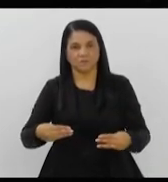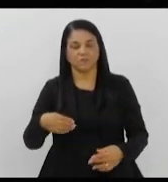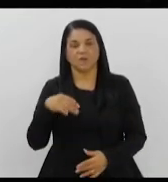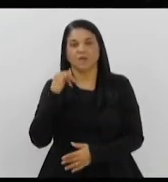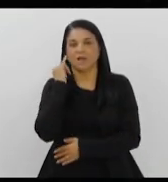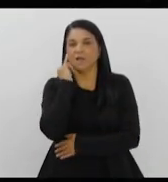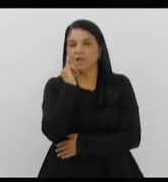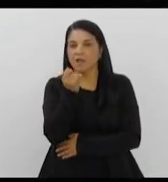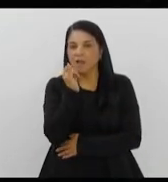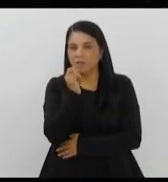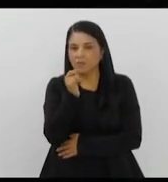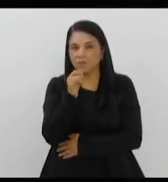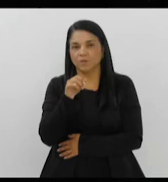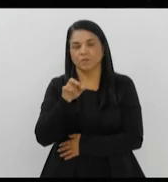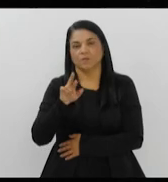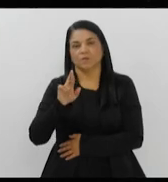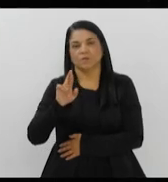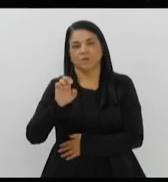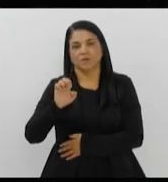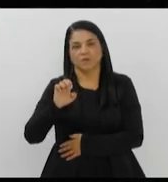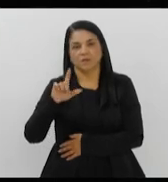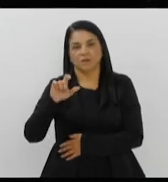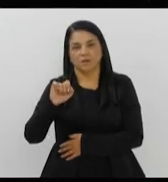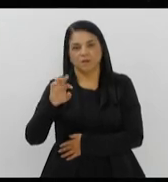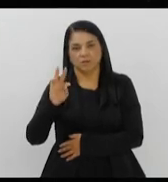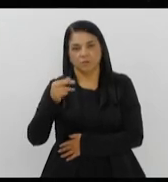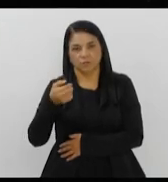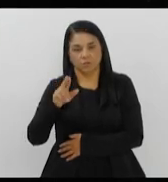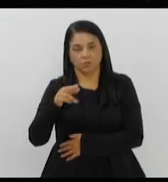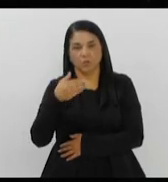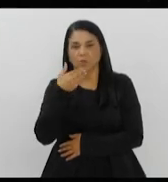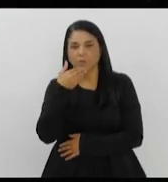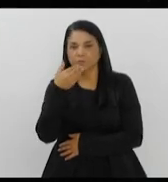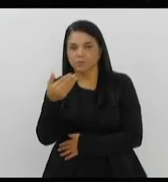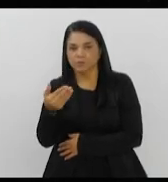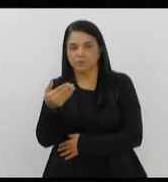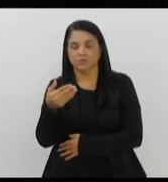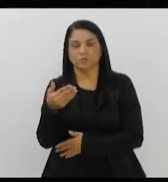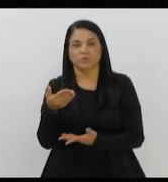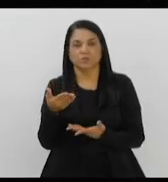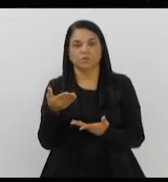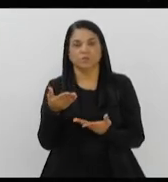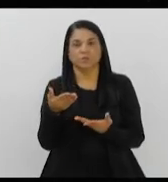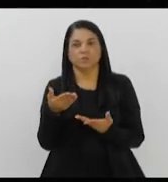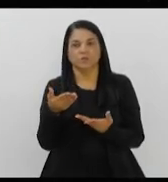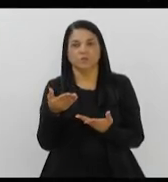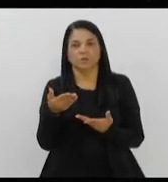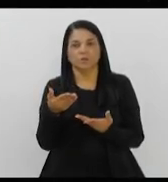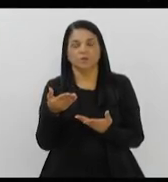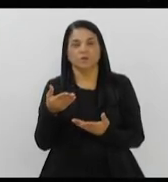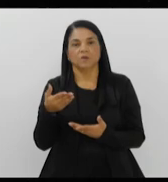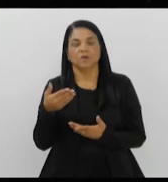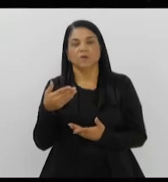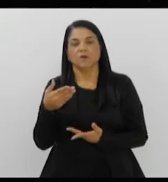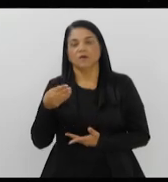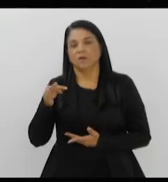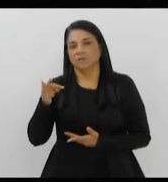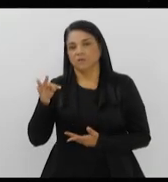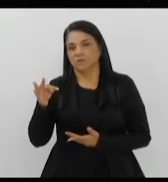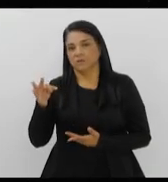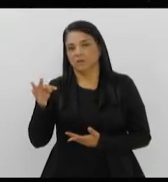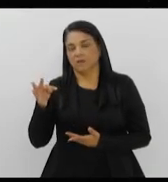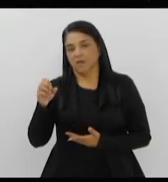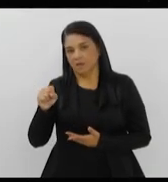relator de um recurso que subiu para o STJ e que